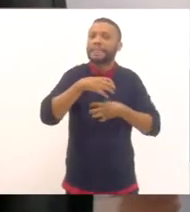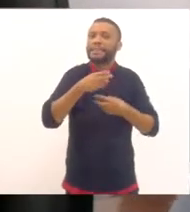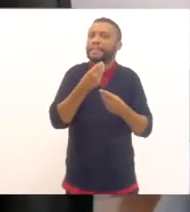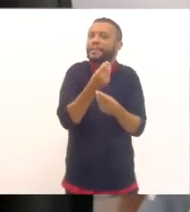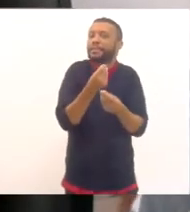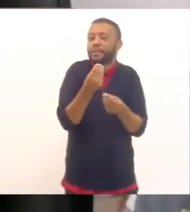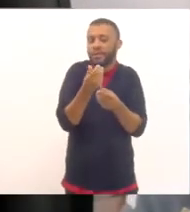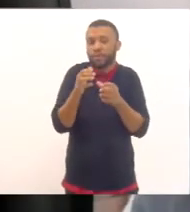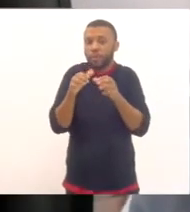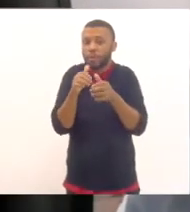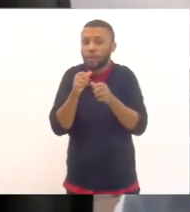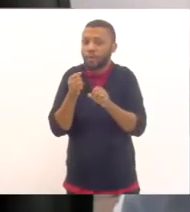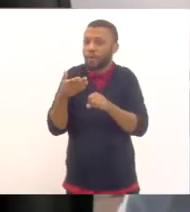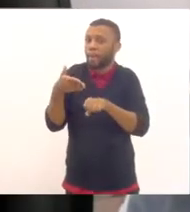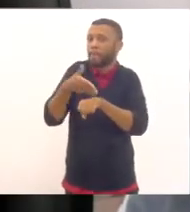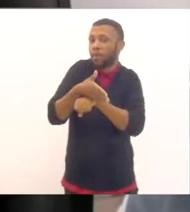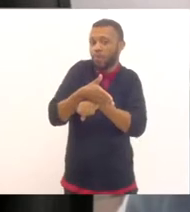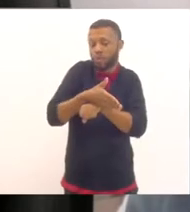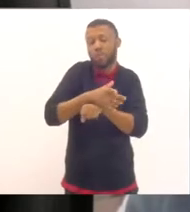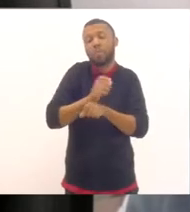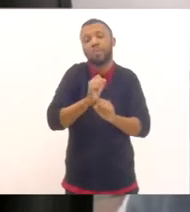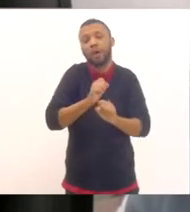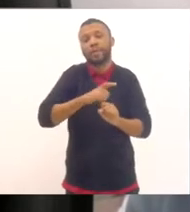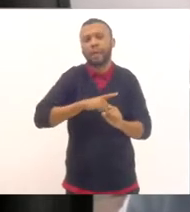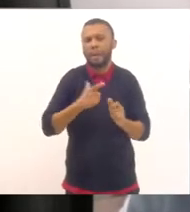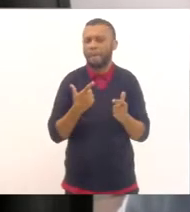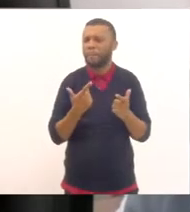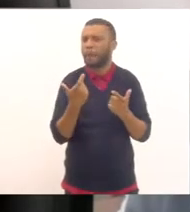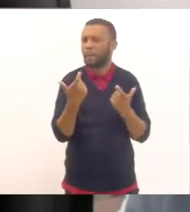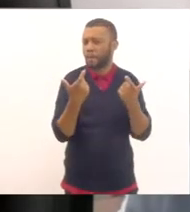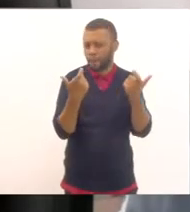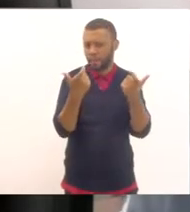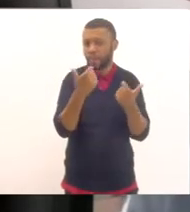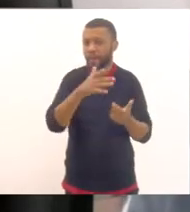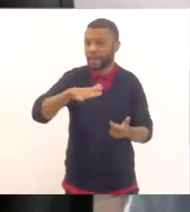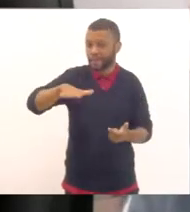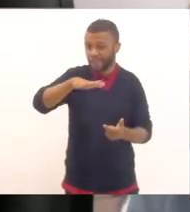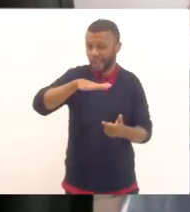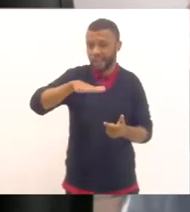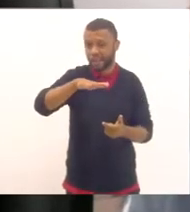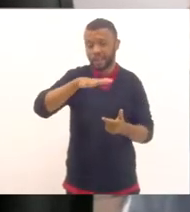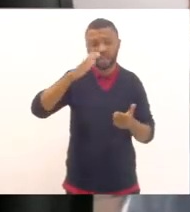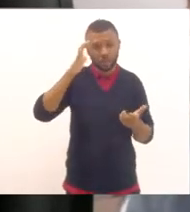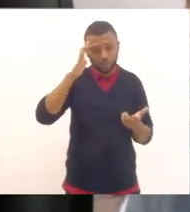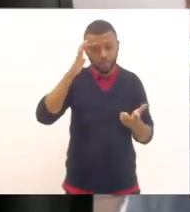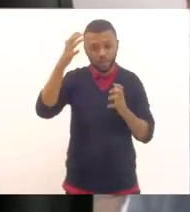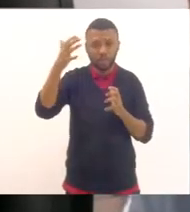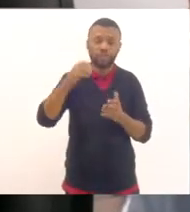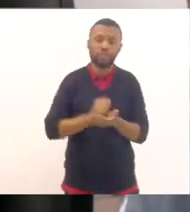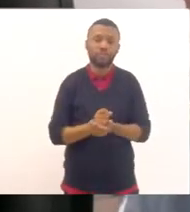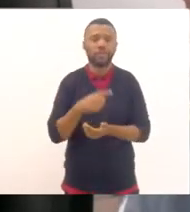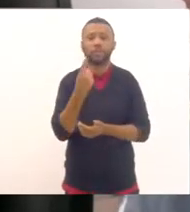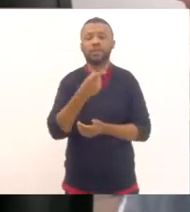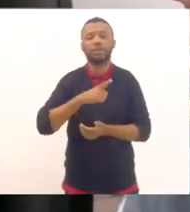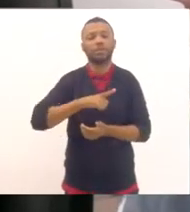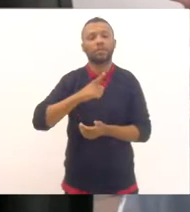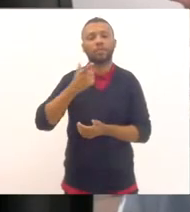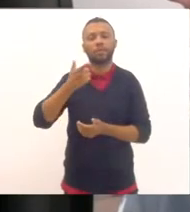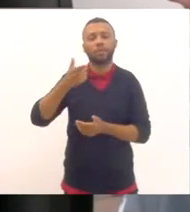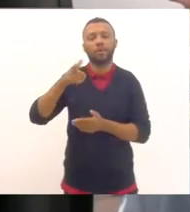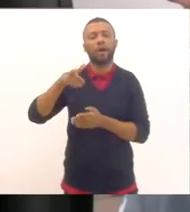fazer o ingresso Tem grande chance de ter um confronto armado então para essas Estações né gente está indo sobre a rede do